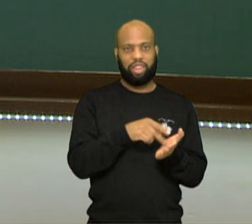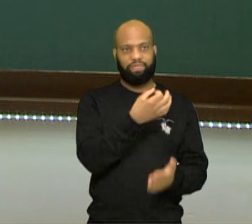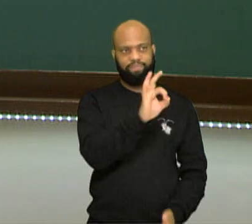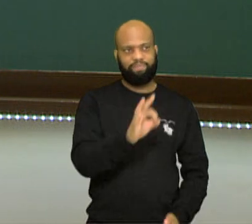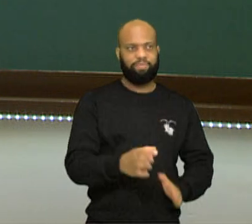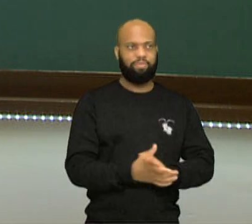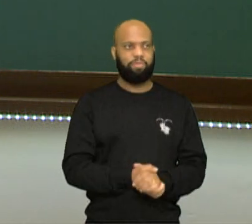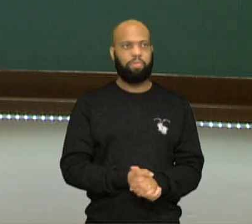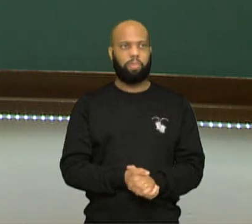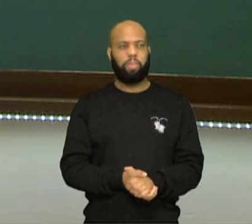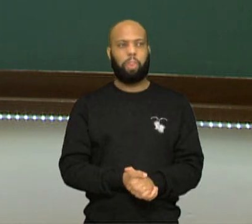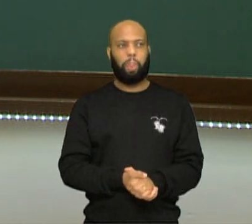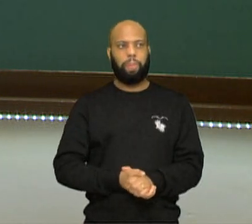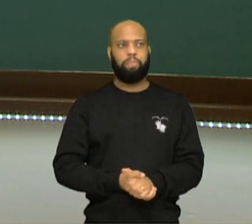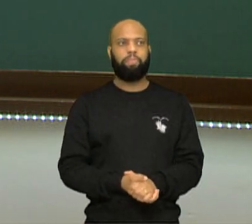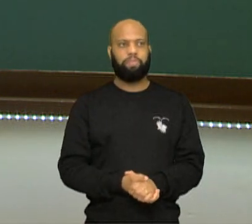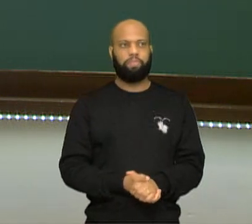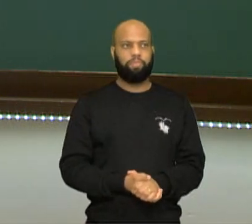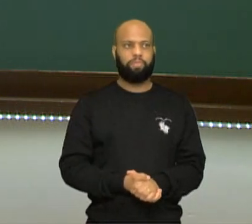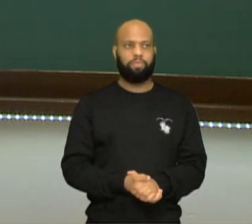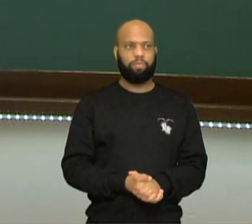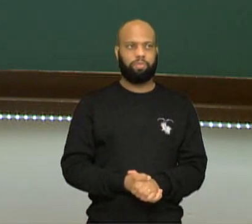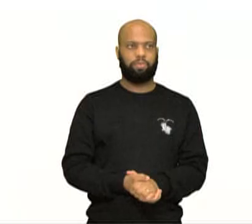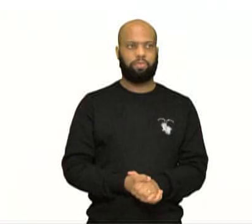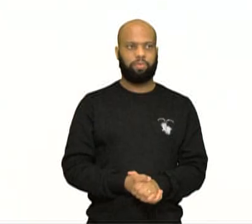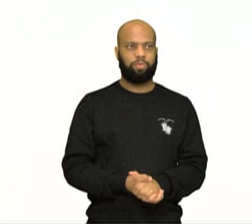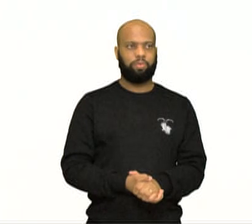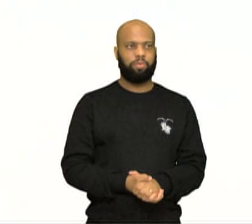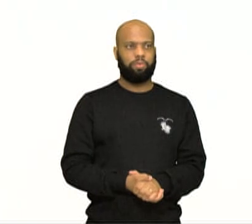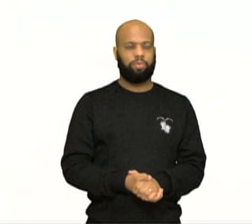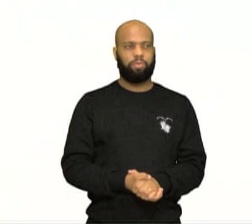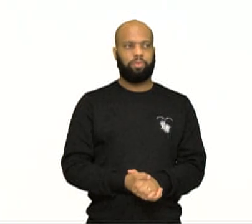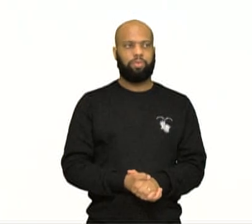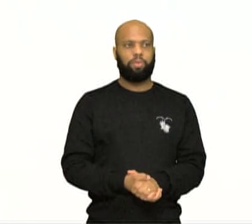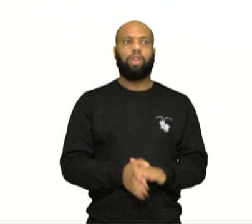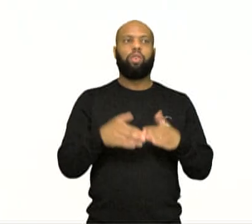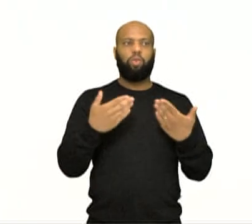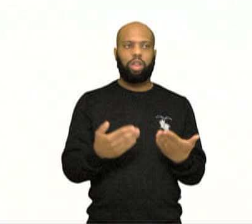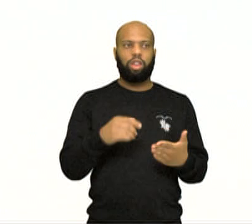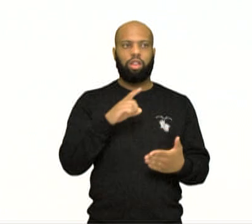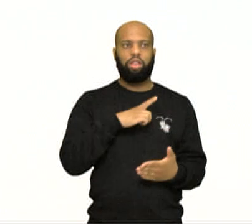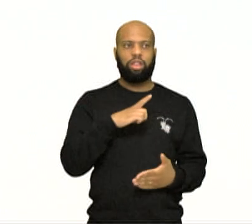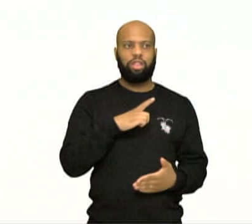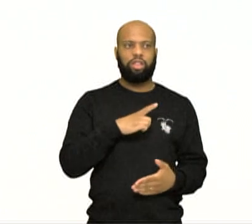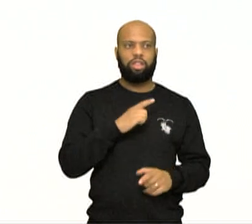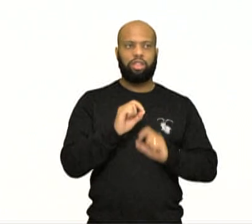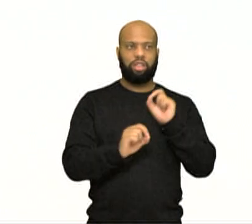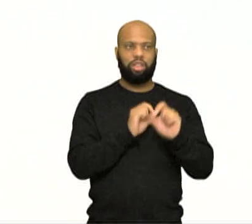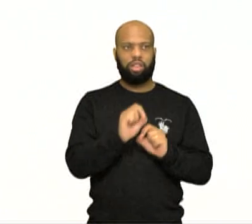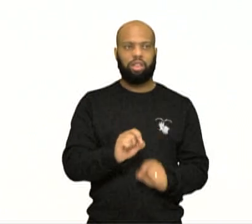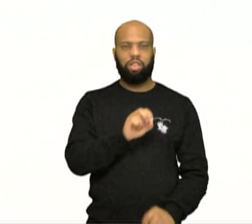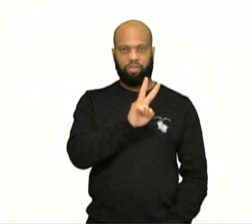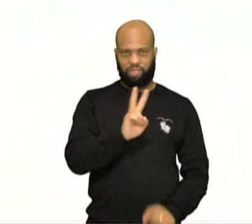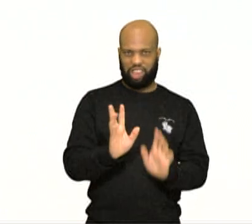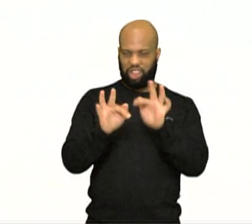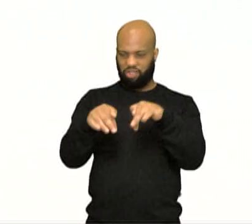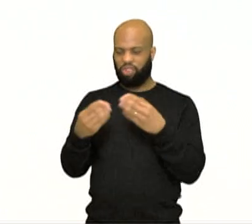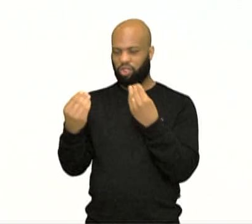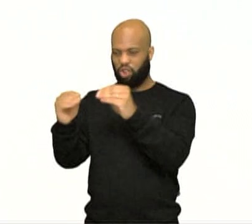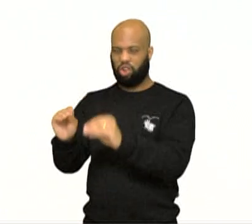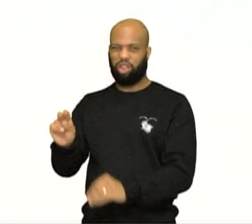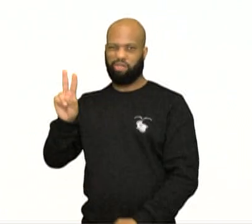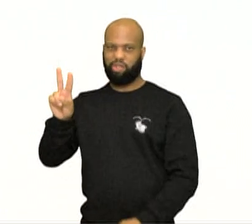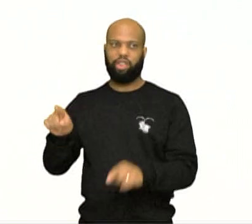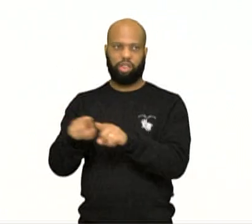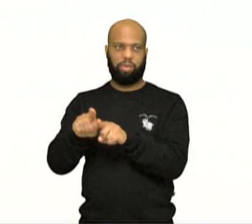correto mesmo, não há variação de potencial, então não há trabalho. A tensão elétrica em volts tem o valor nulo em toda a extensão de uma